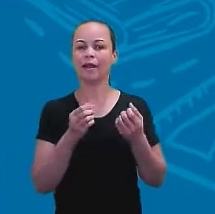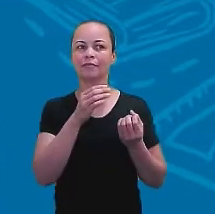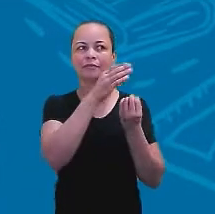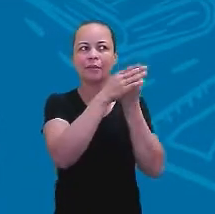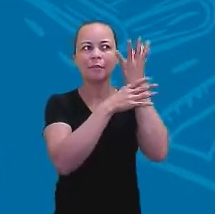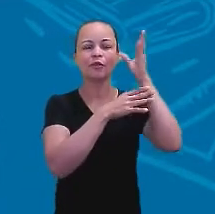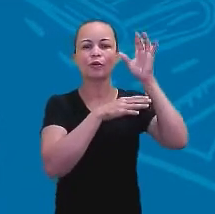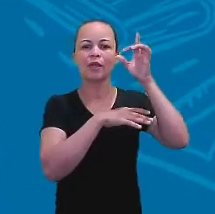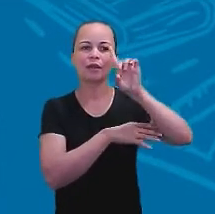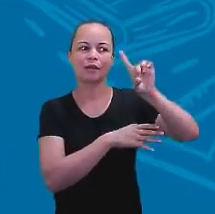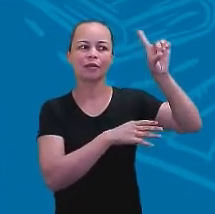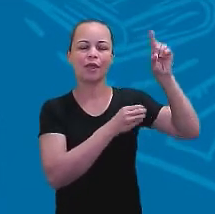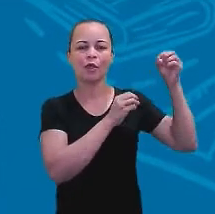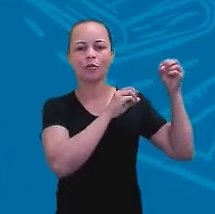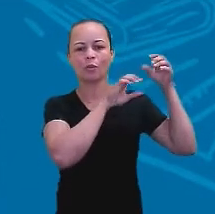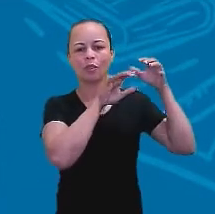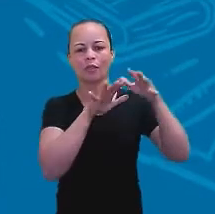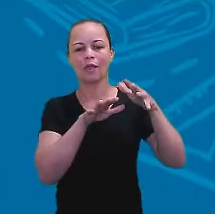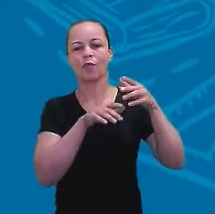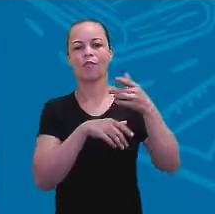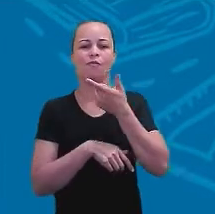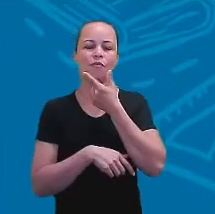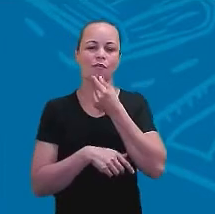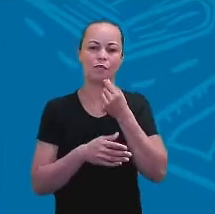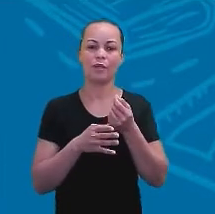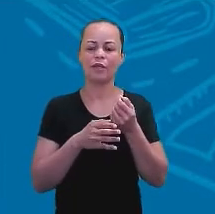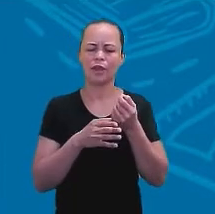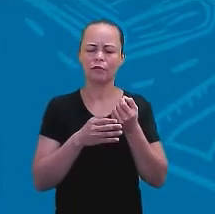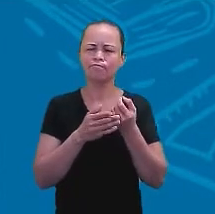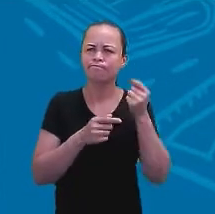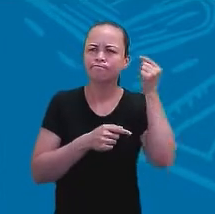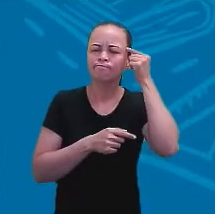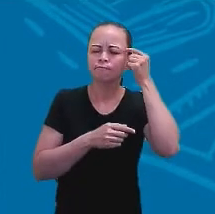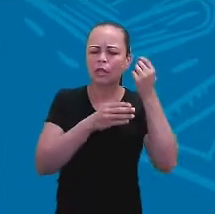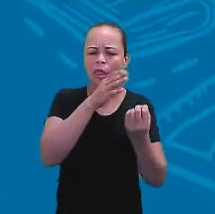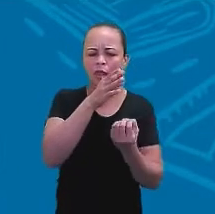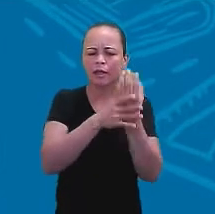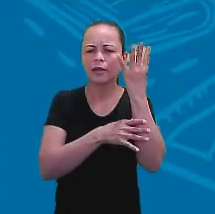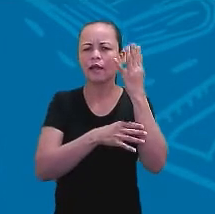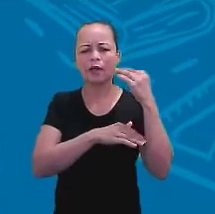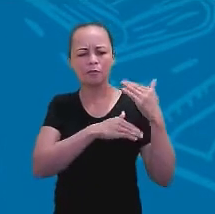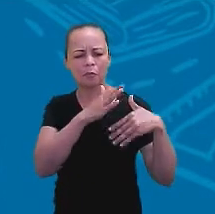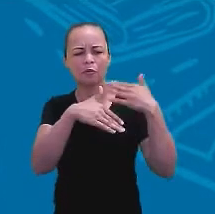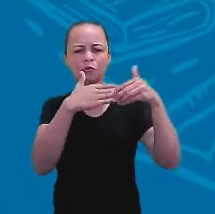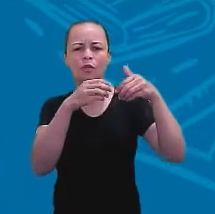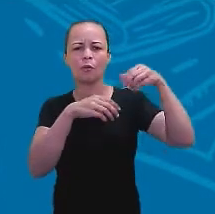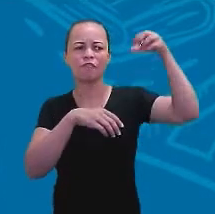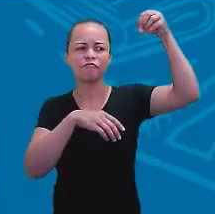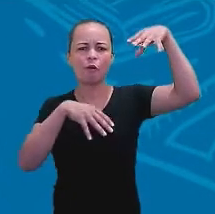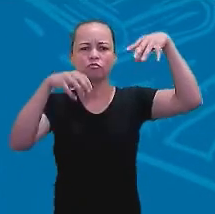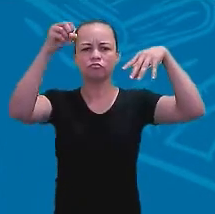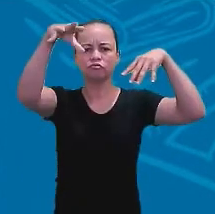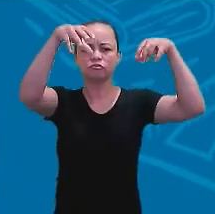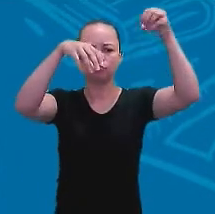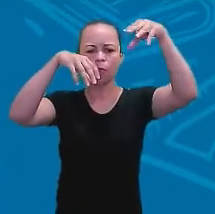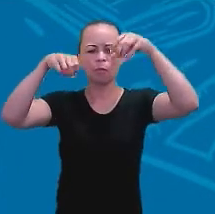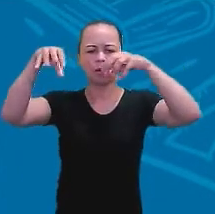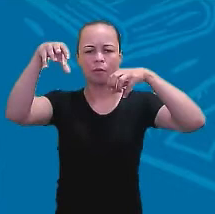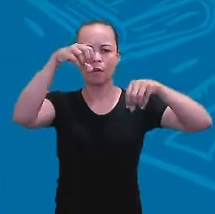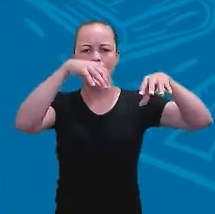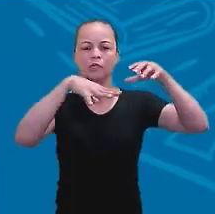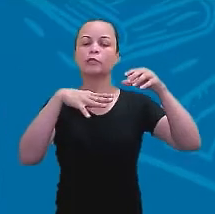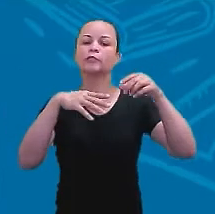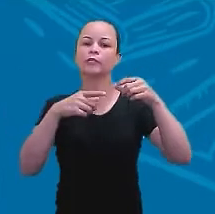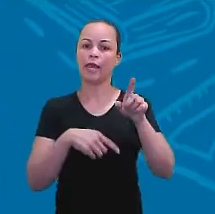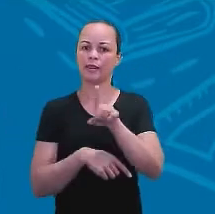homem, ele conseguiu então, né, inventar, produzir aí essa fonte de iluminação artificial. E